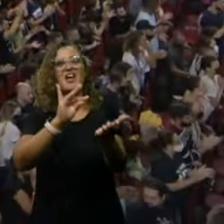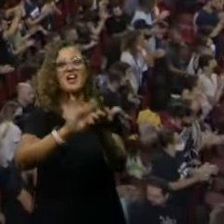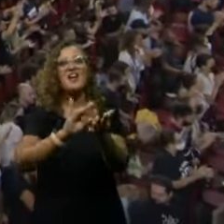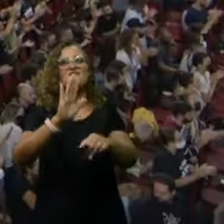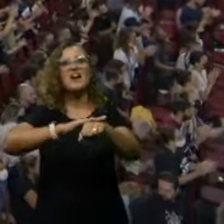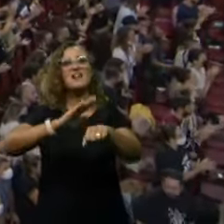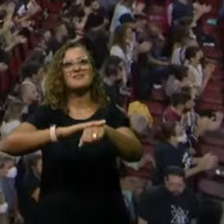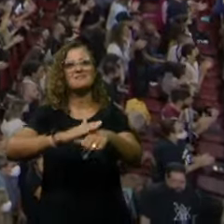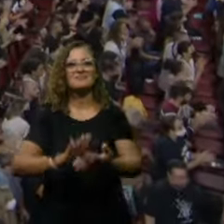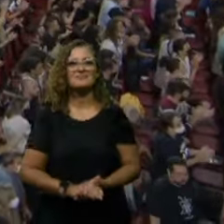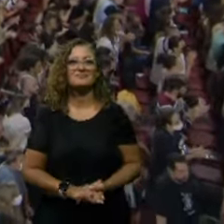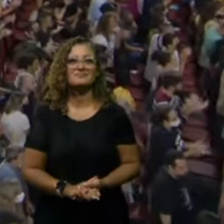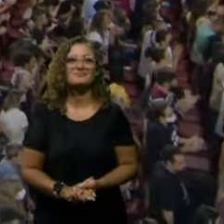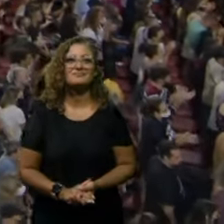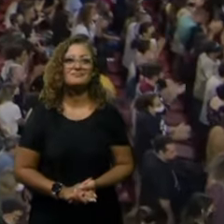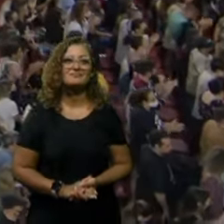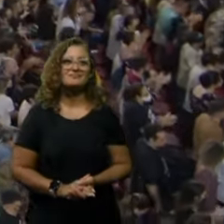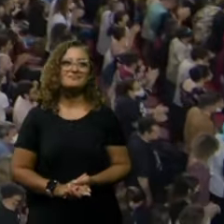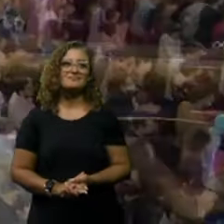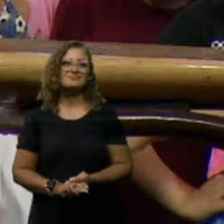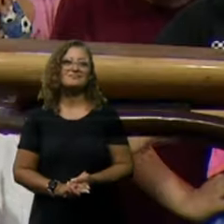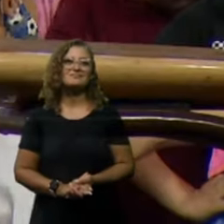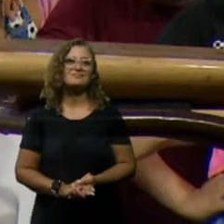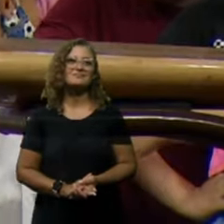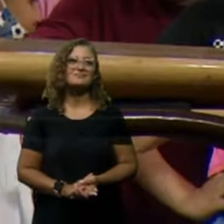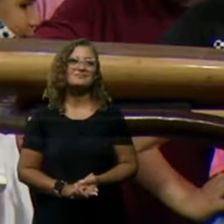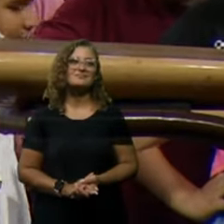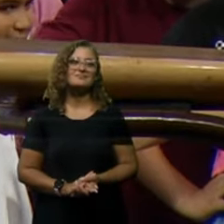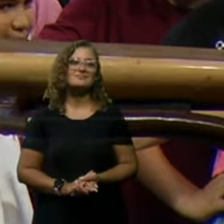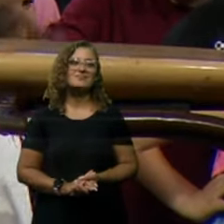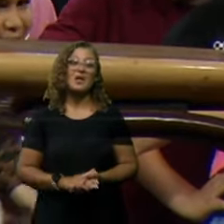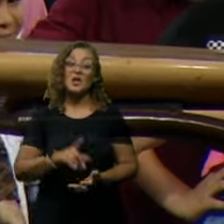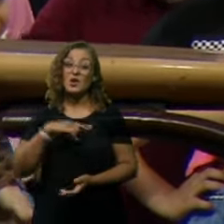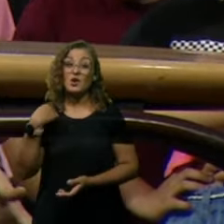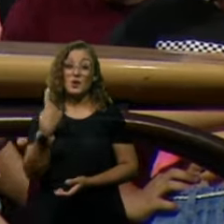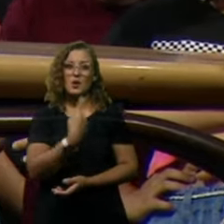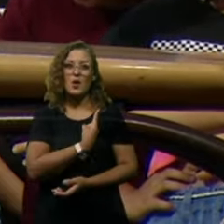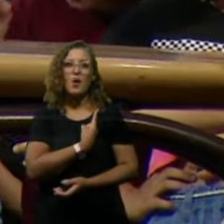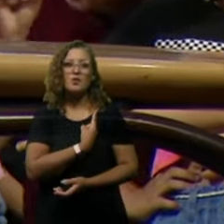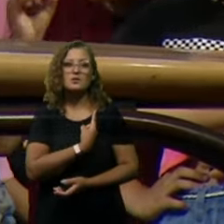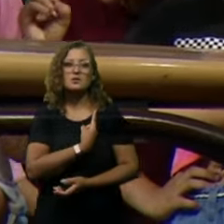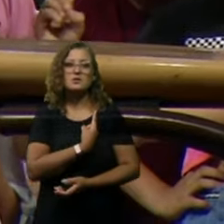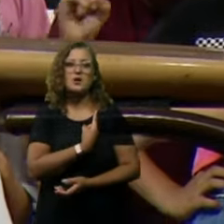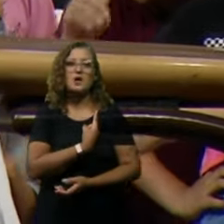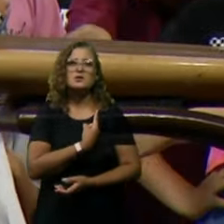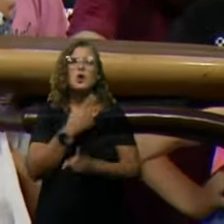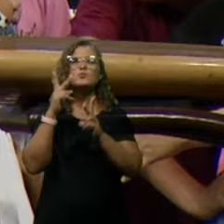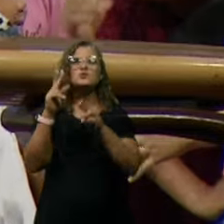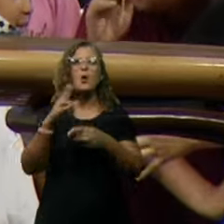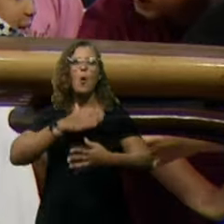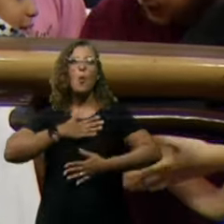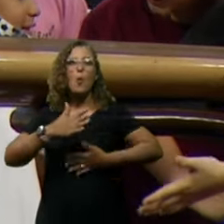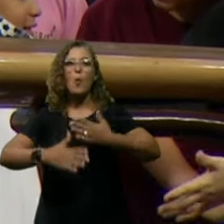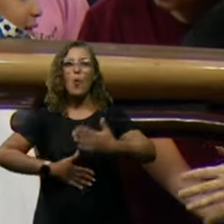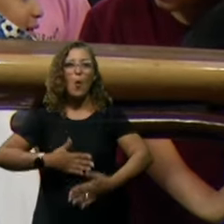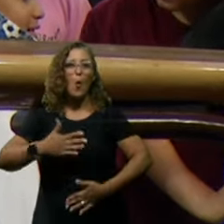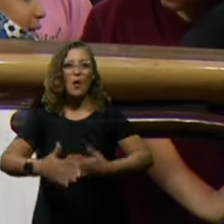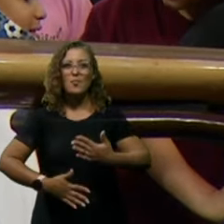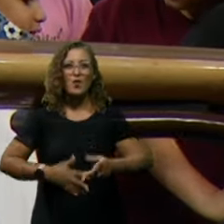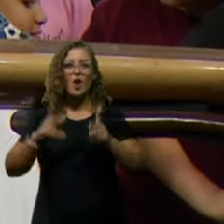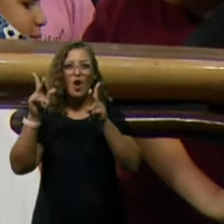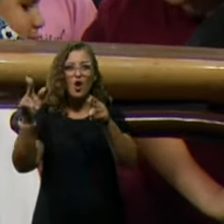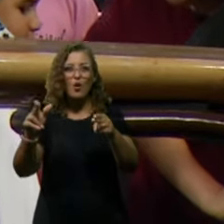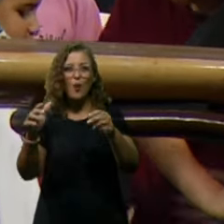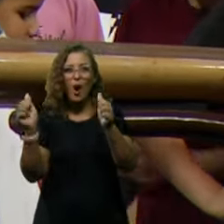eles e eles de nós nós estamos um corpo Nem todas as partes